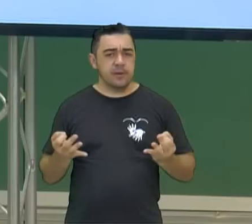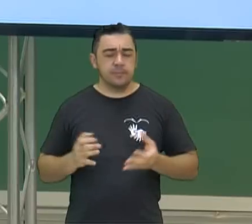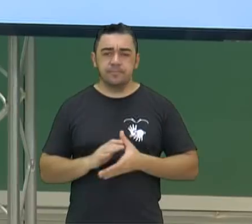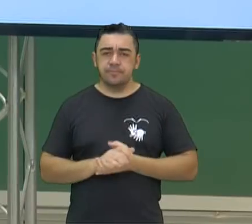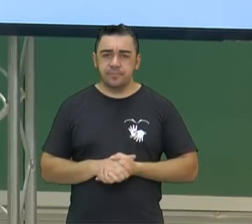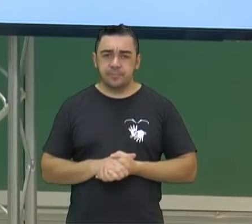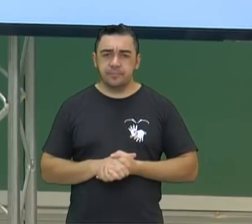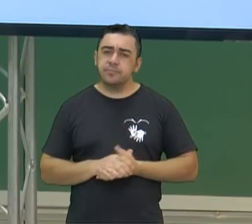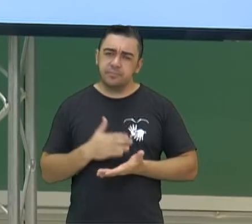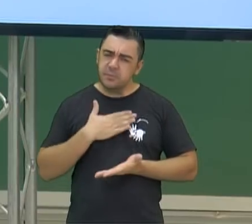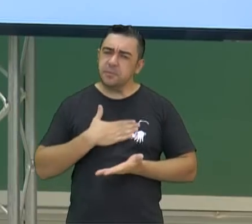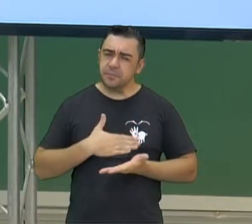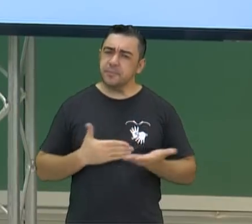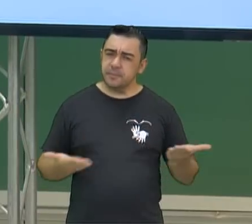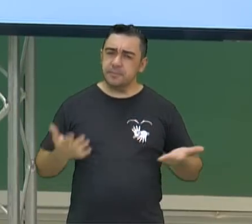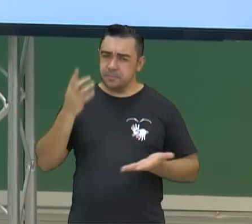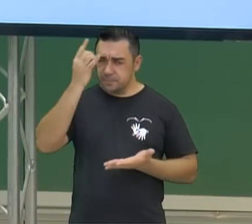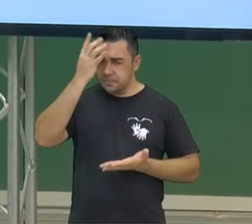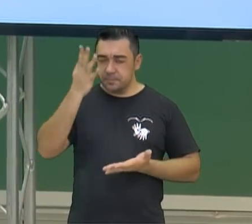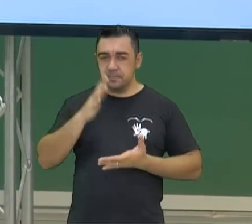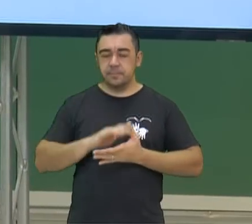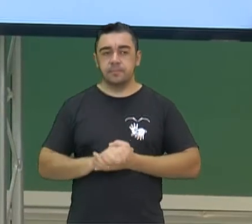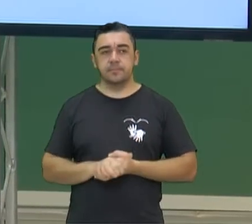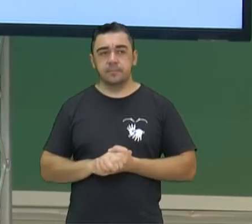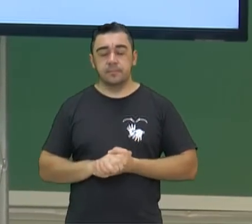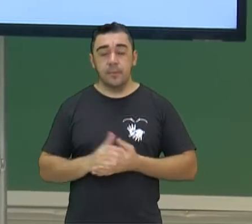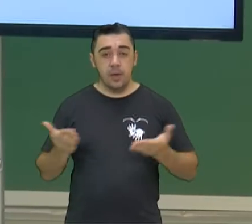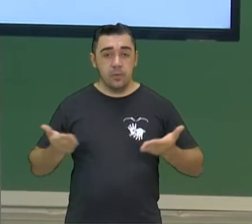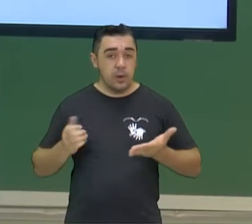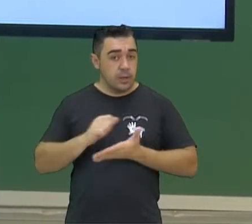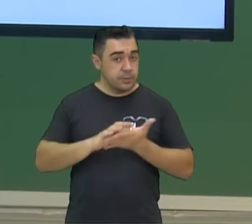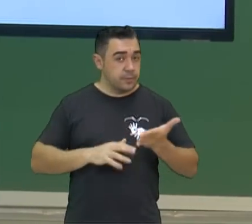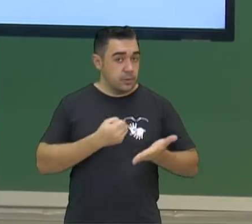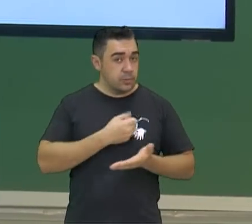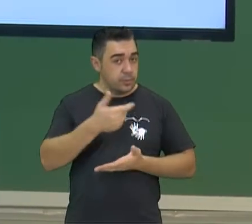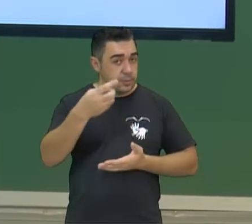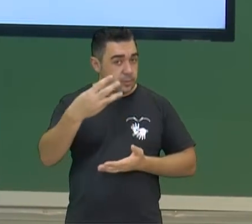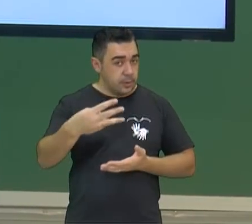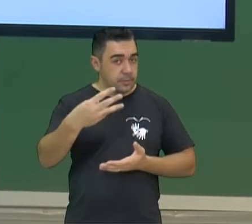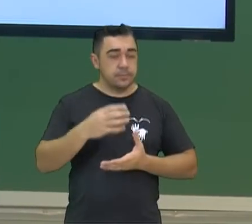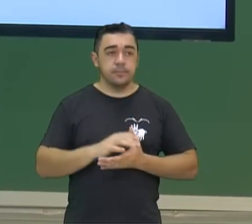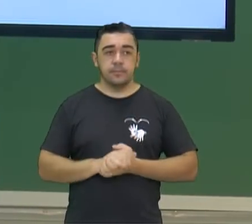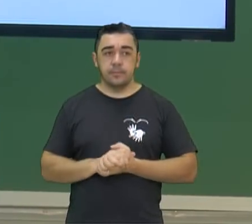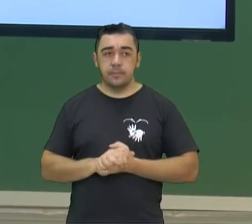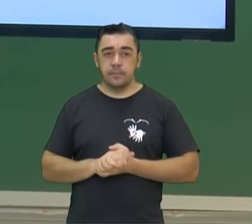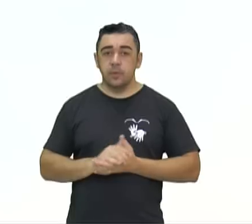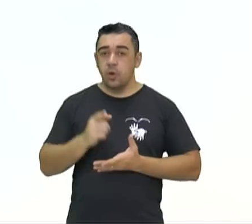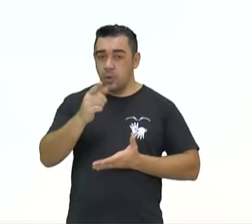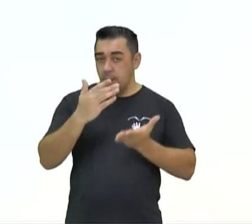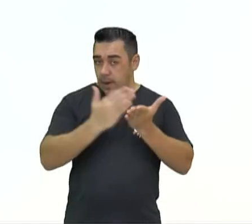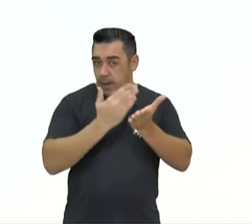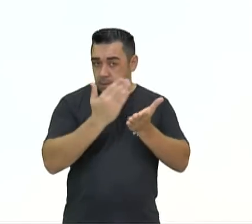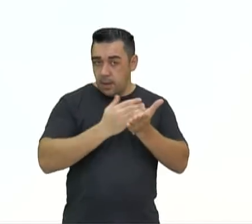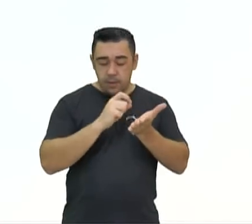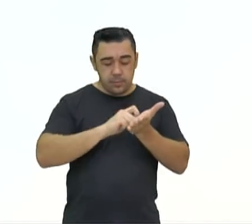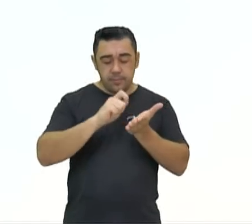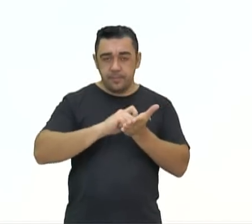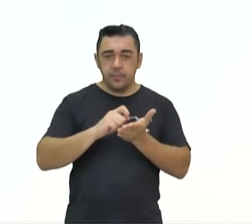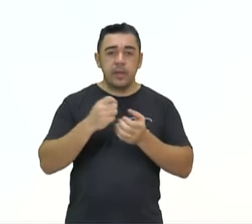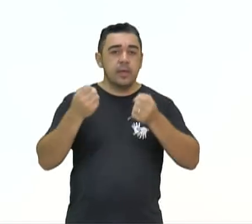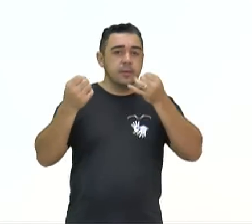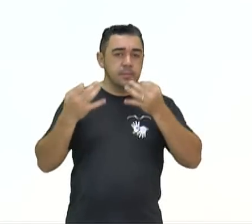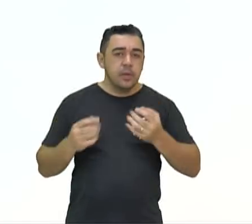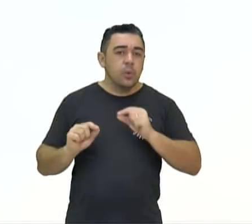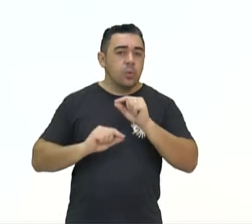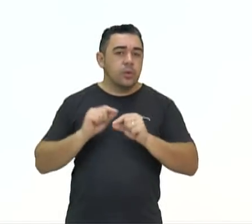gente. Tranquilinho, né? Bem fácil. Na sequência, vamos para mais uma atividade. No caderno, escreva quais são